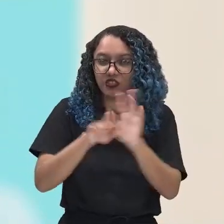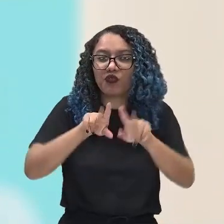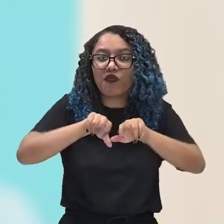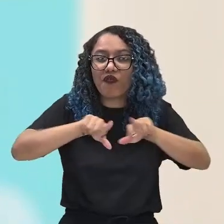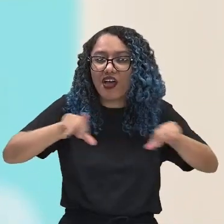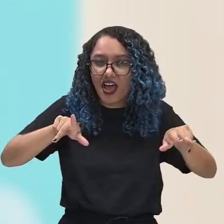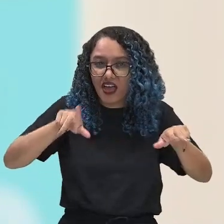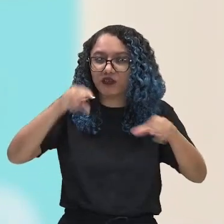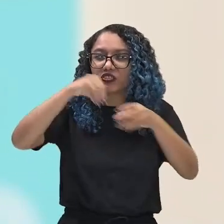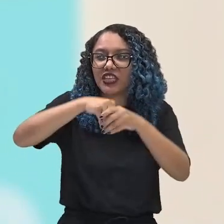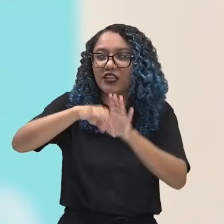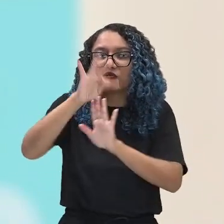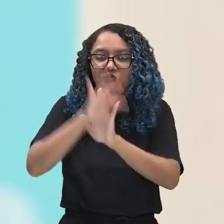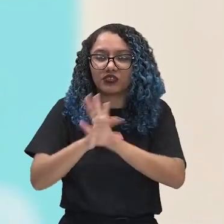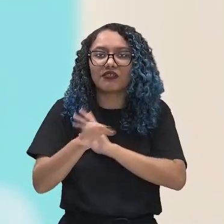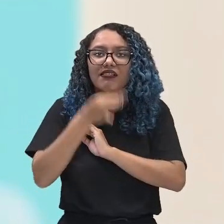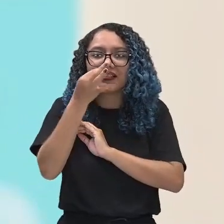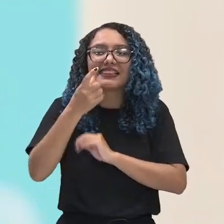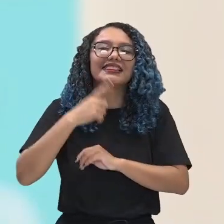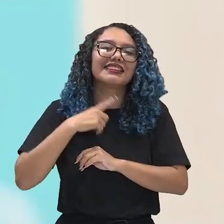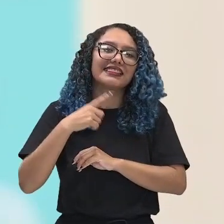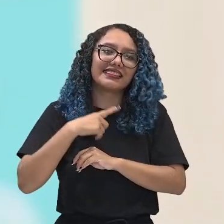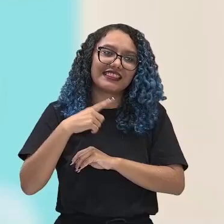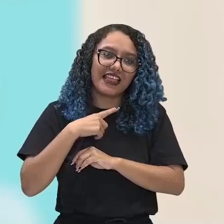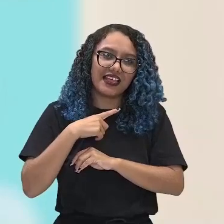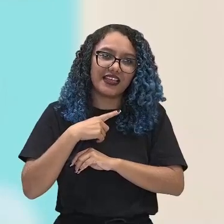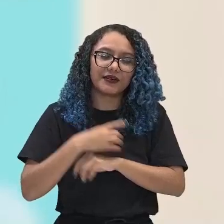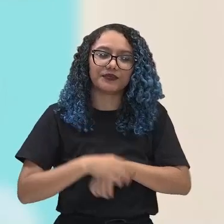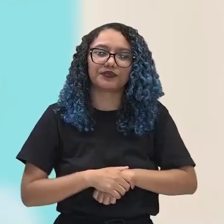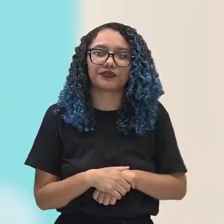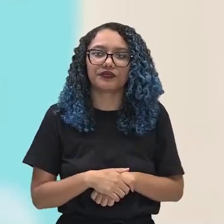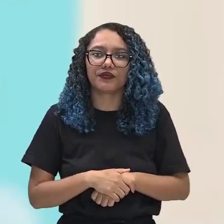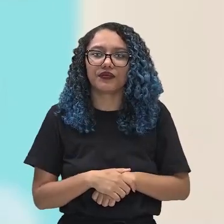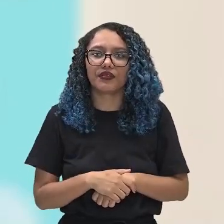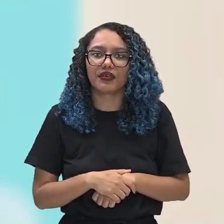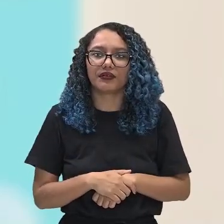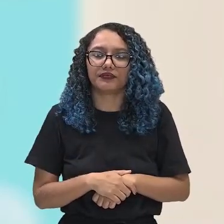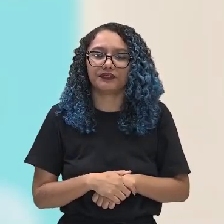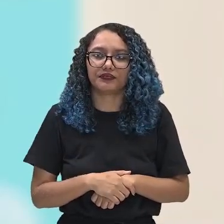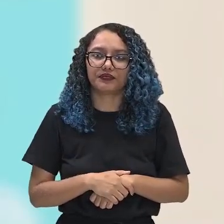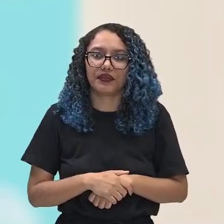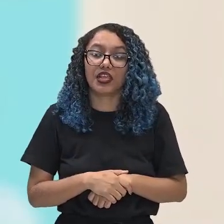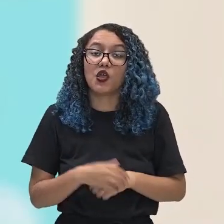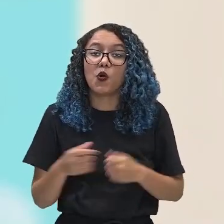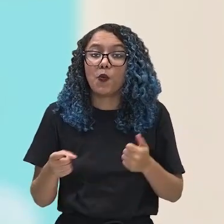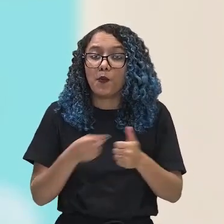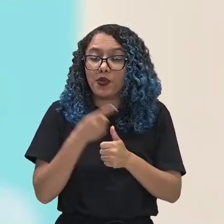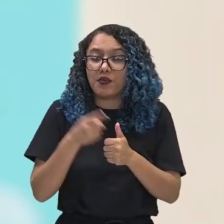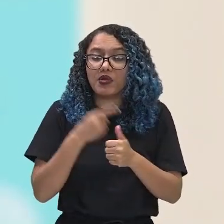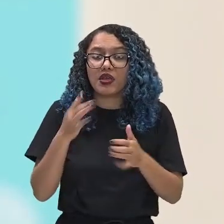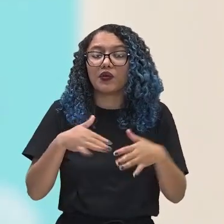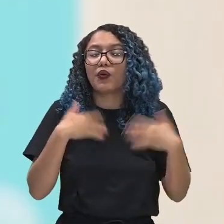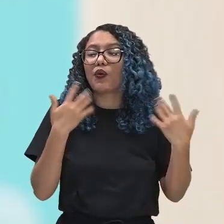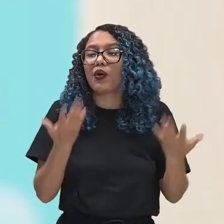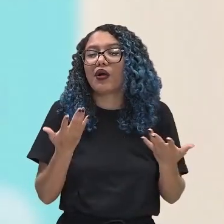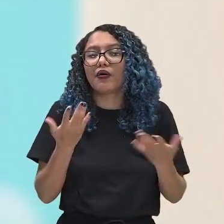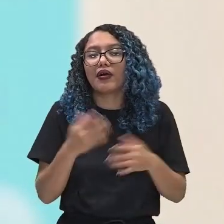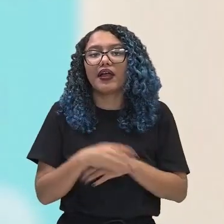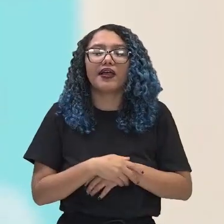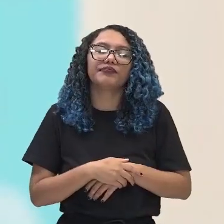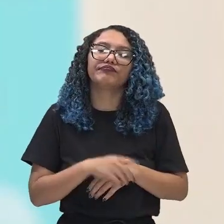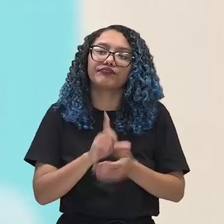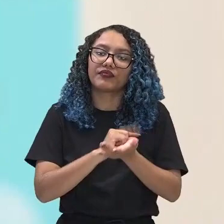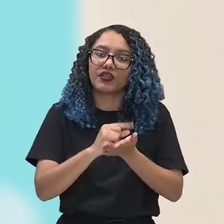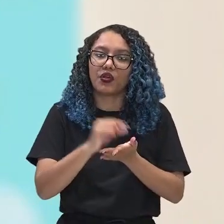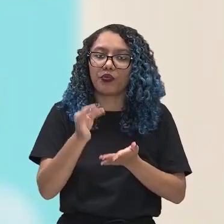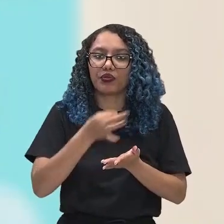argumentativos. Combinado? O primeiro deles aí é o artigo de opinião. E no artigo de opinião eu vou fazer o quê? Eu vou me colocar expressamente